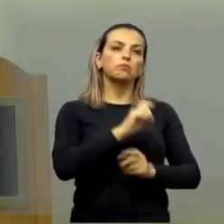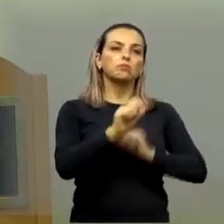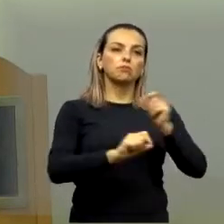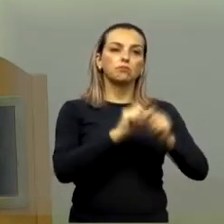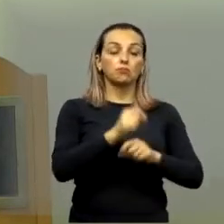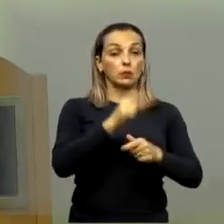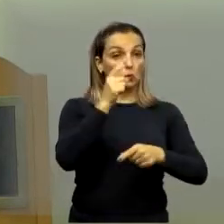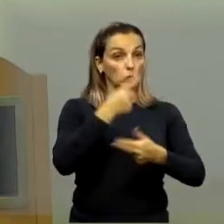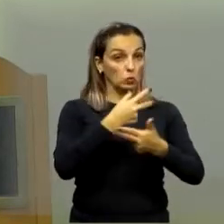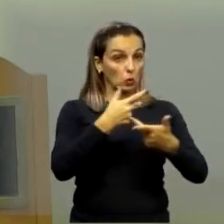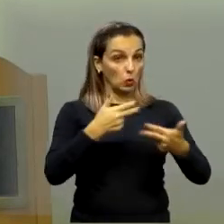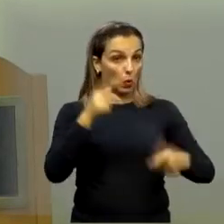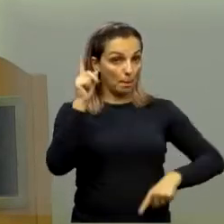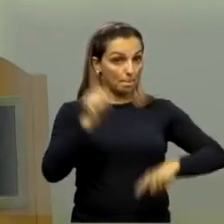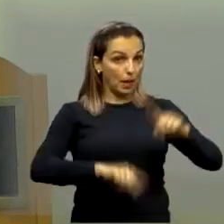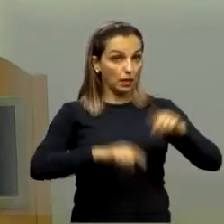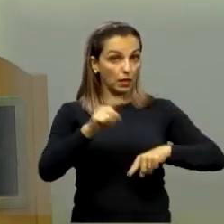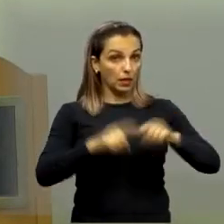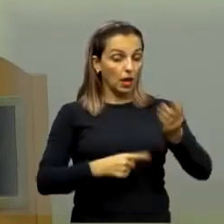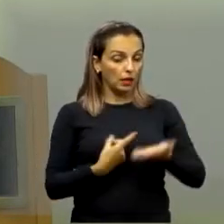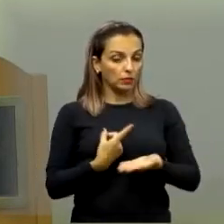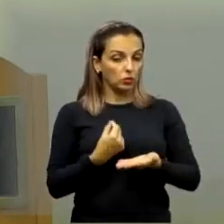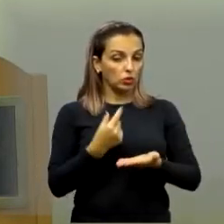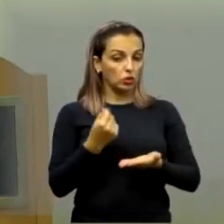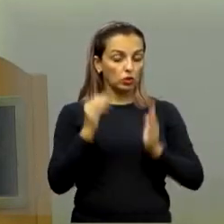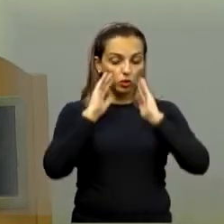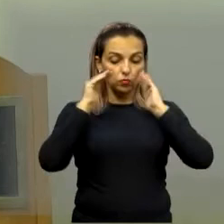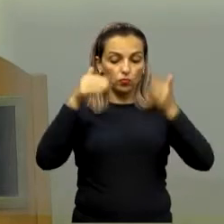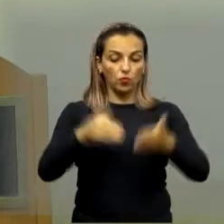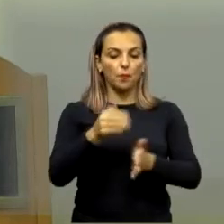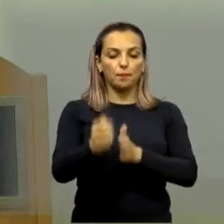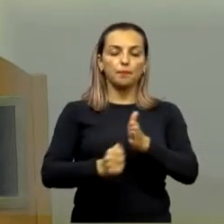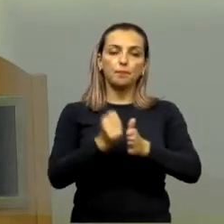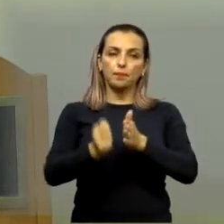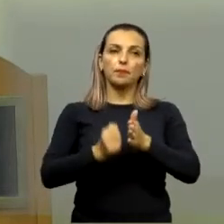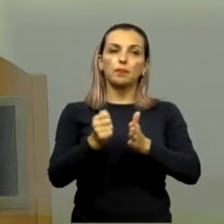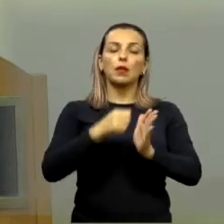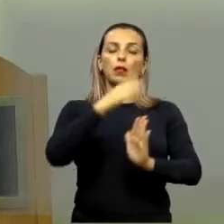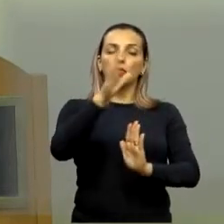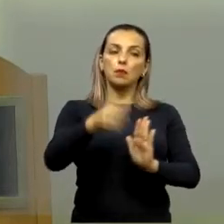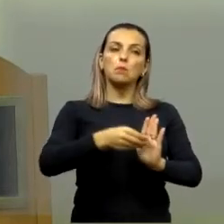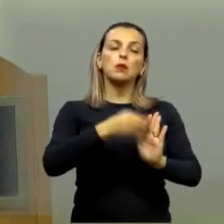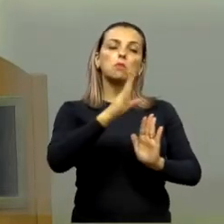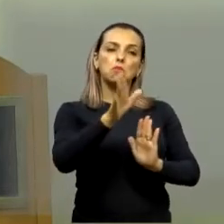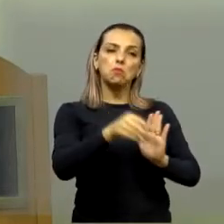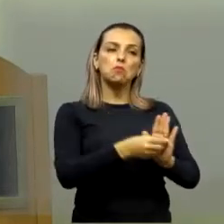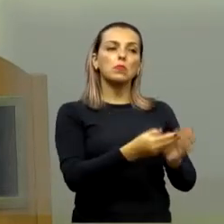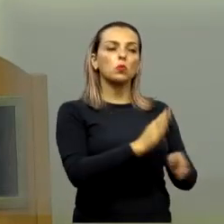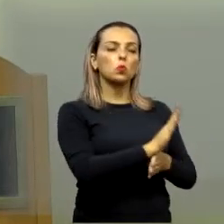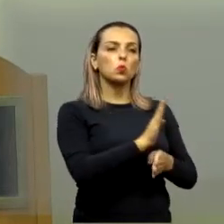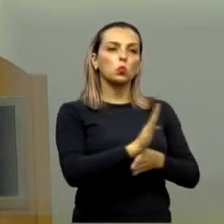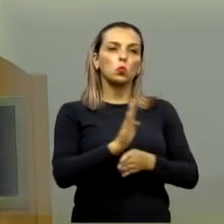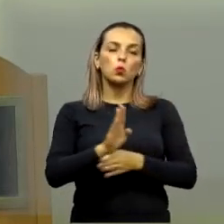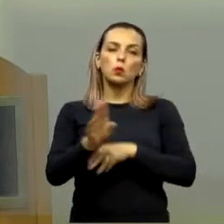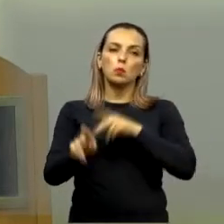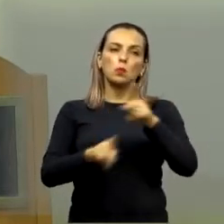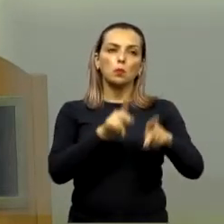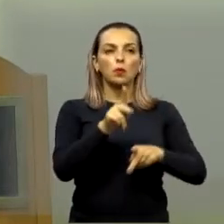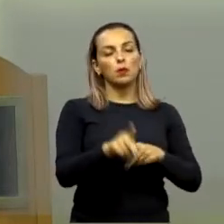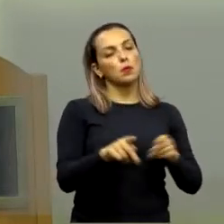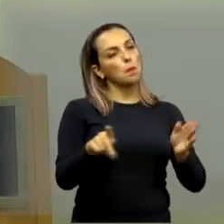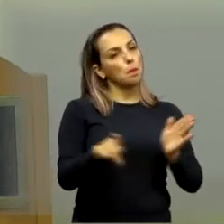coisas materiais aqui tá me falando de coisa de saúde para a cidade só só vem para acrescentar só para ajudar nossa população